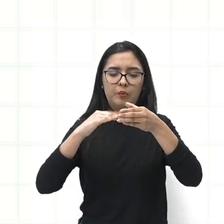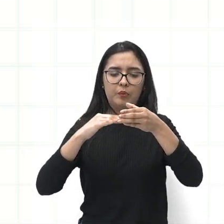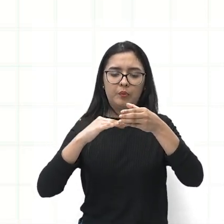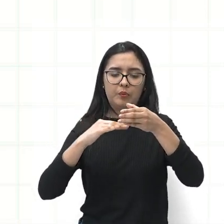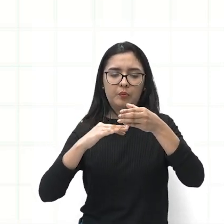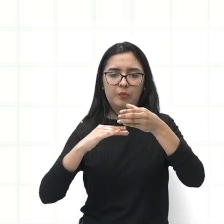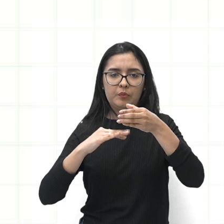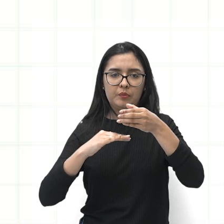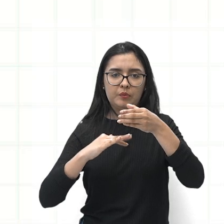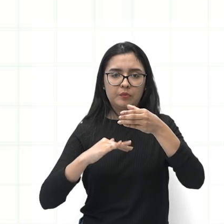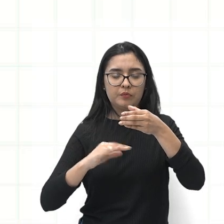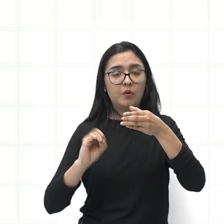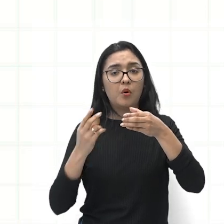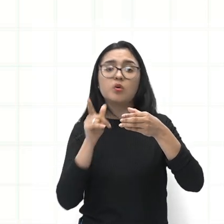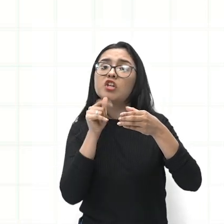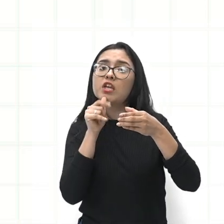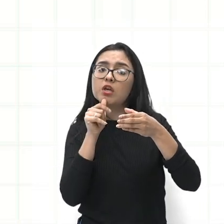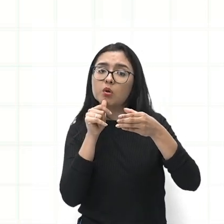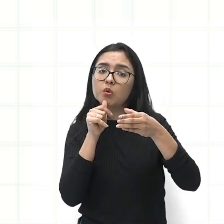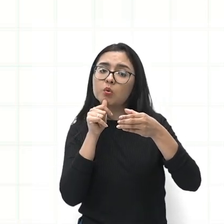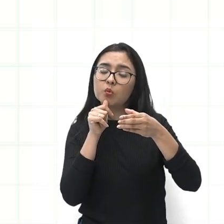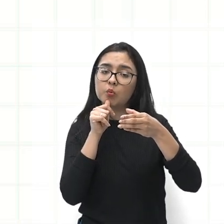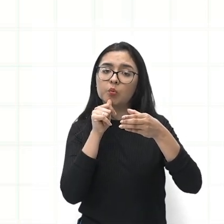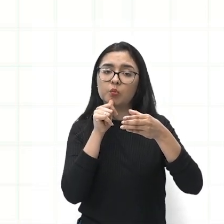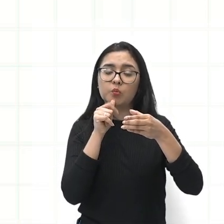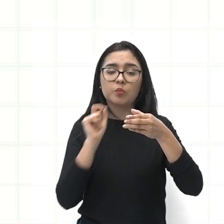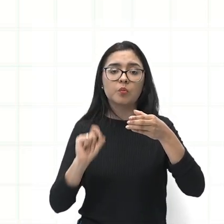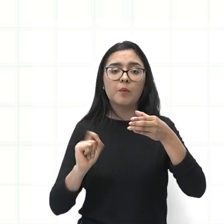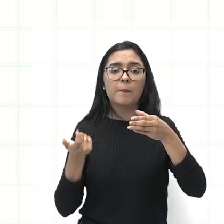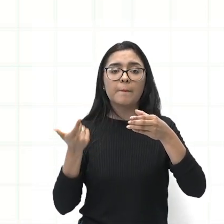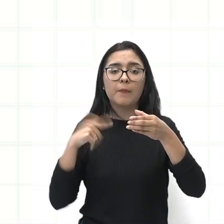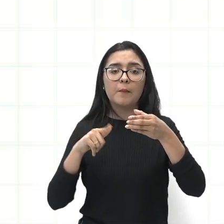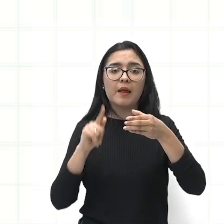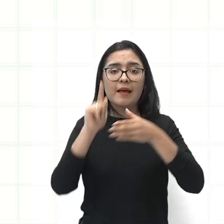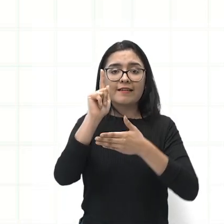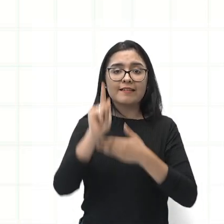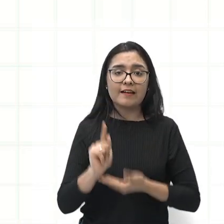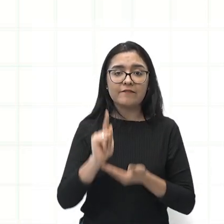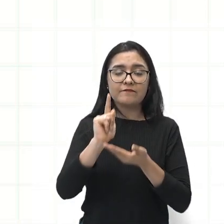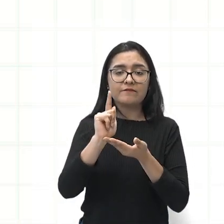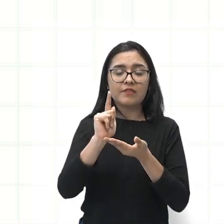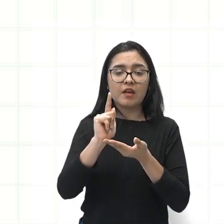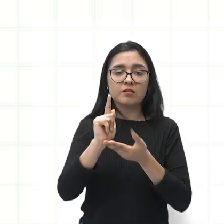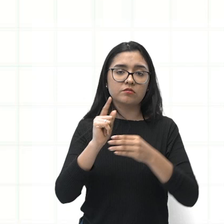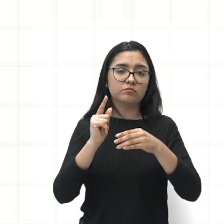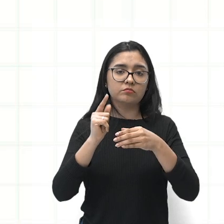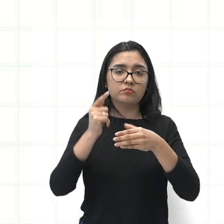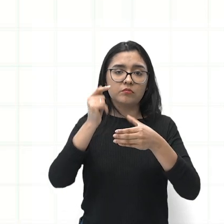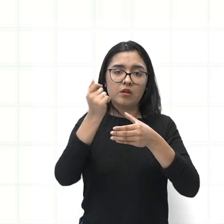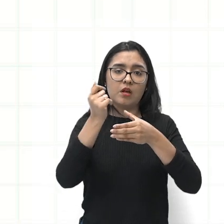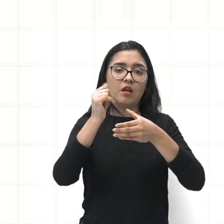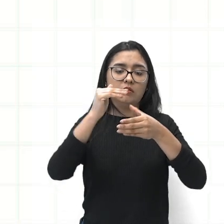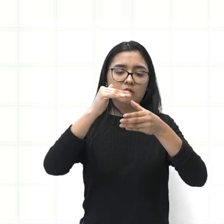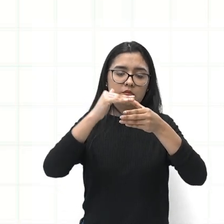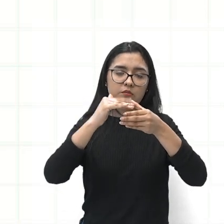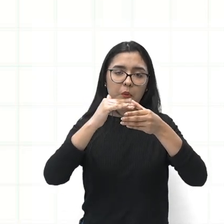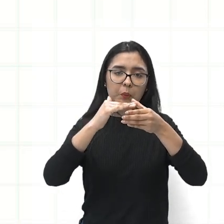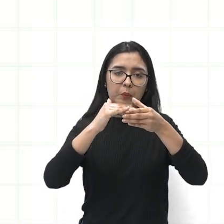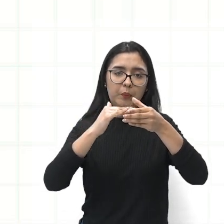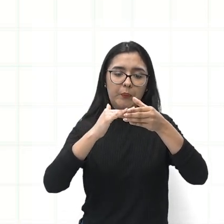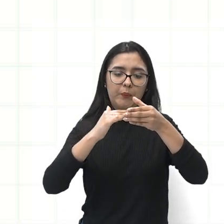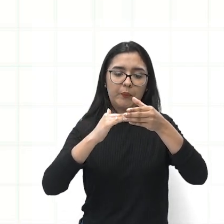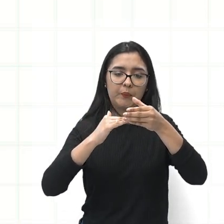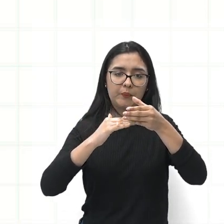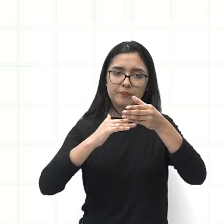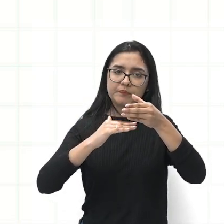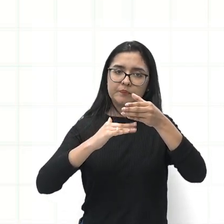líquido, ou o líquido mais denso, por ação da gravidade, vai fazer o quê? Se depositar